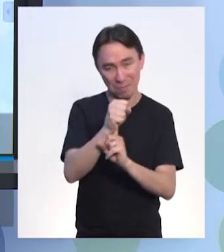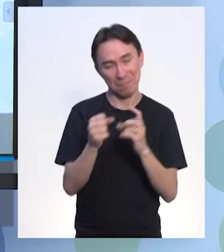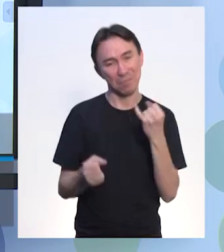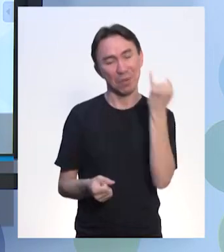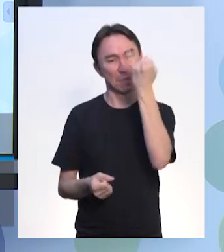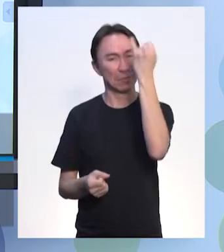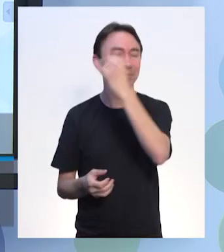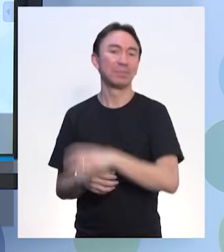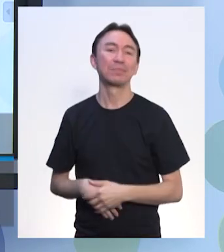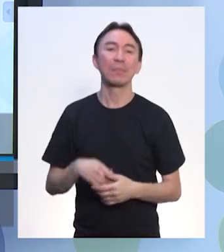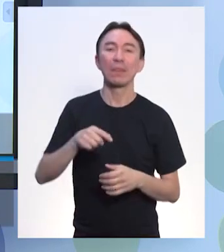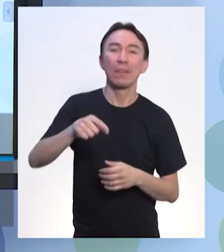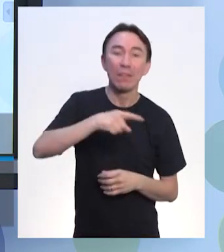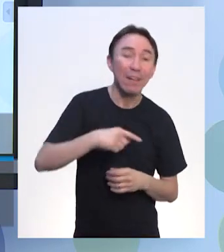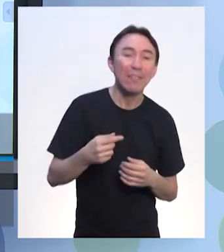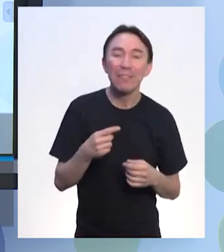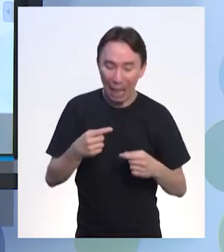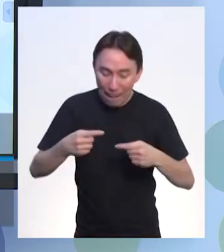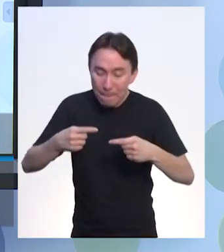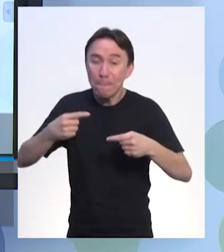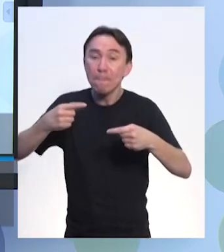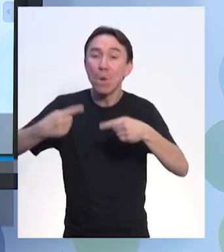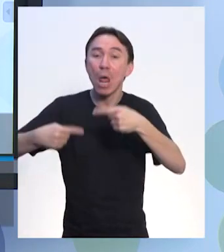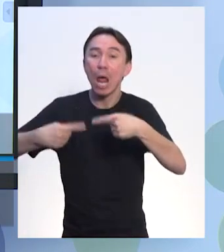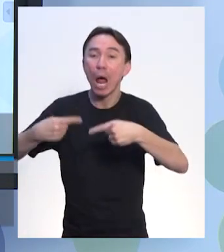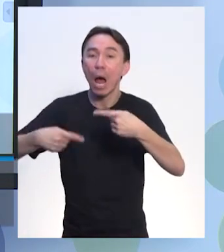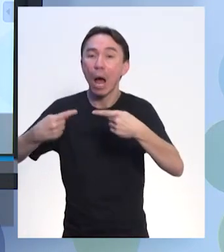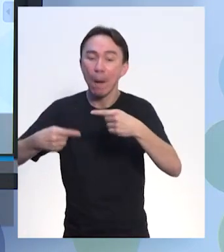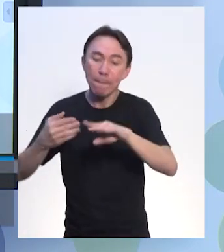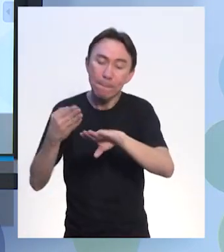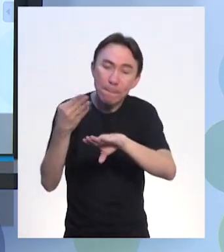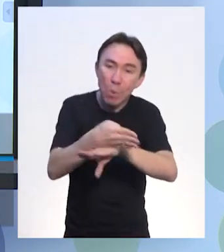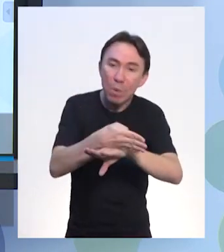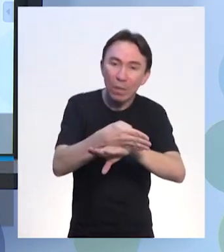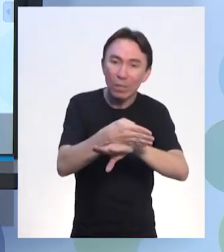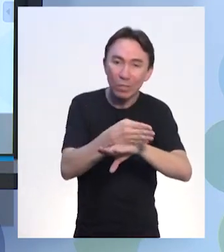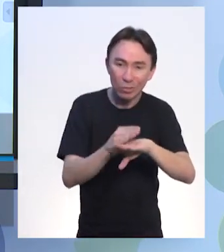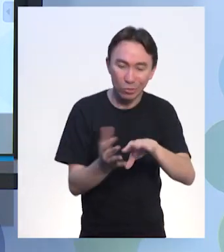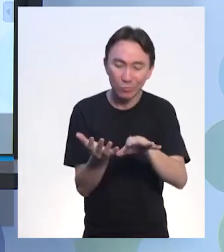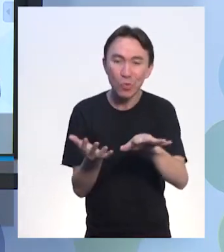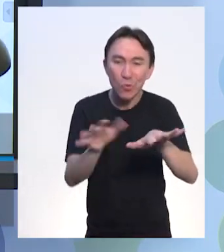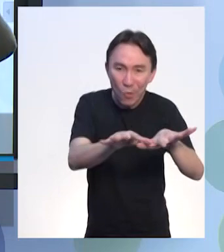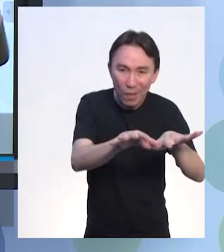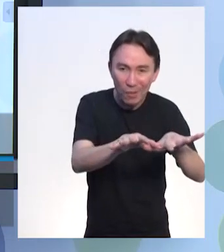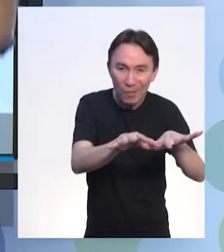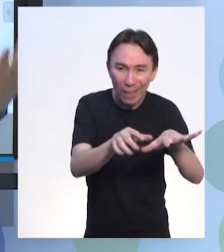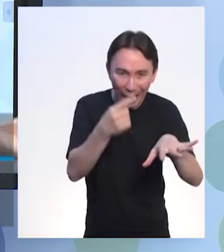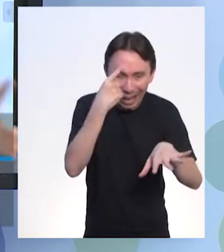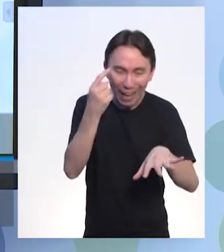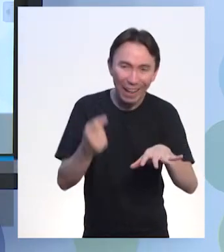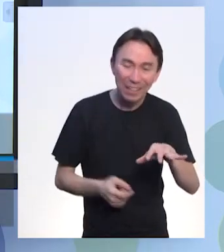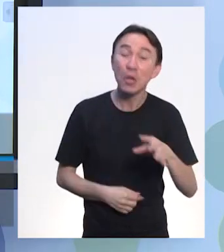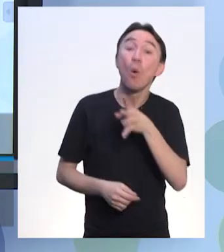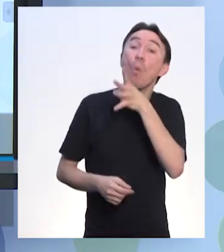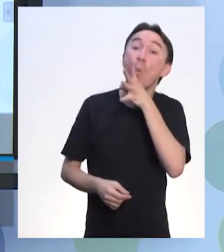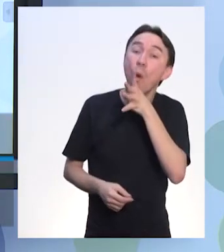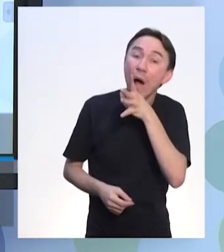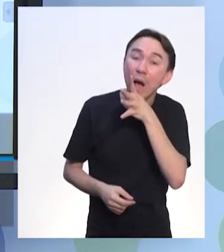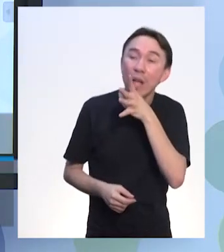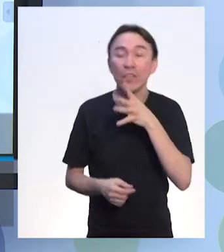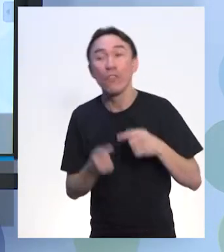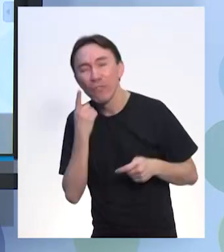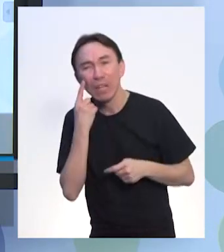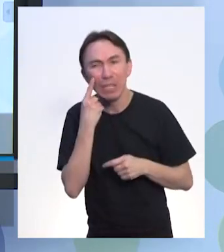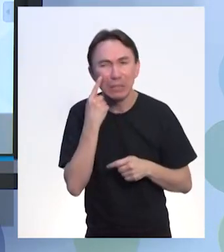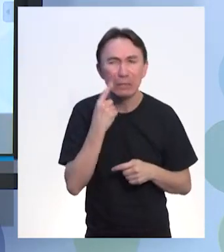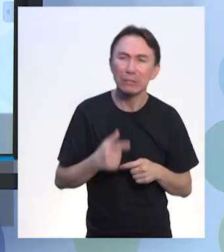políticas públicas de inclusão junto aos órgãos, porque quando você conhece, você consegue ver se está sendo adequado, se não, né?